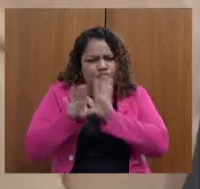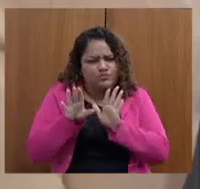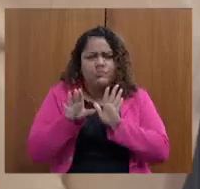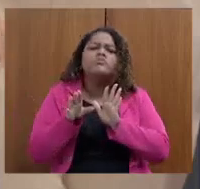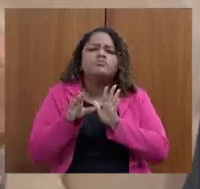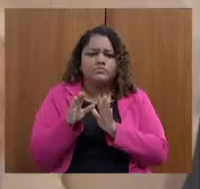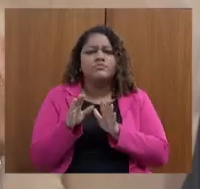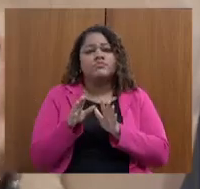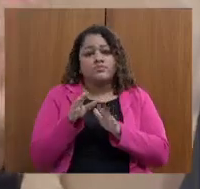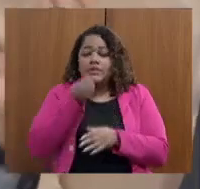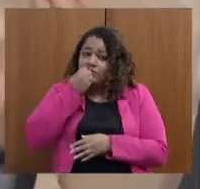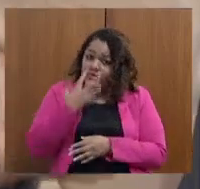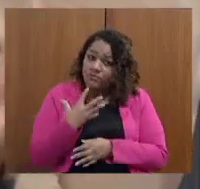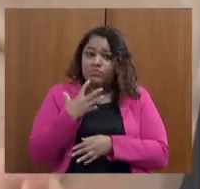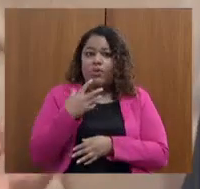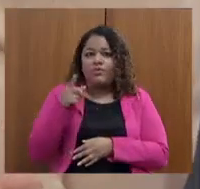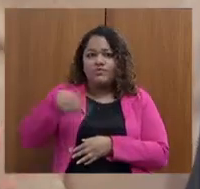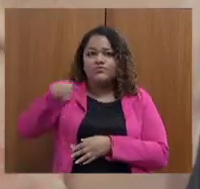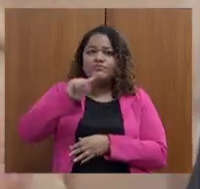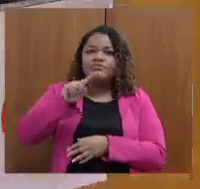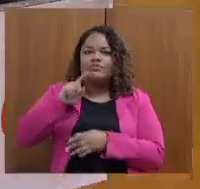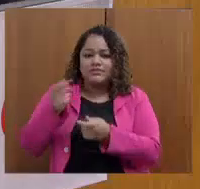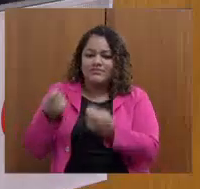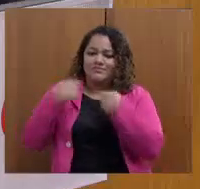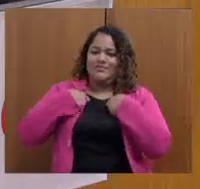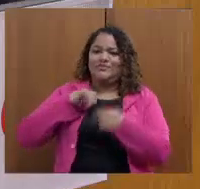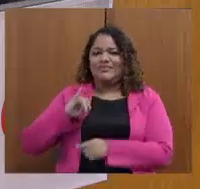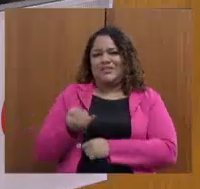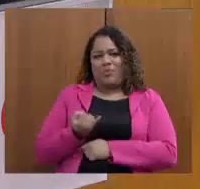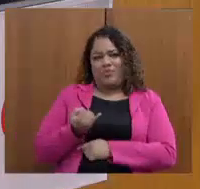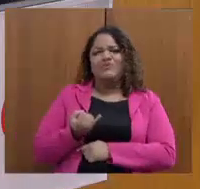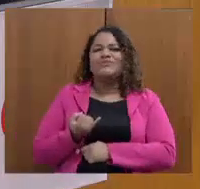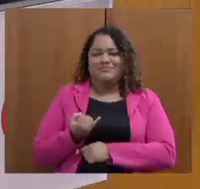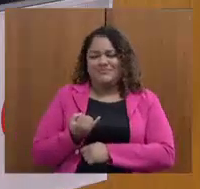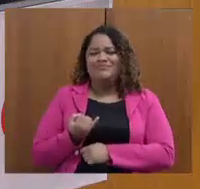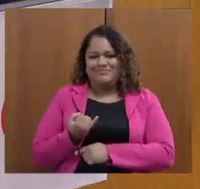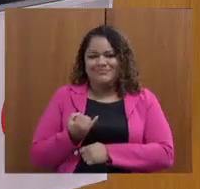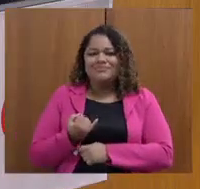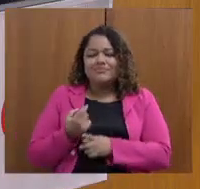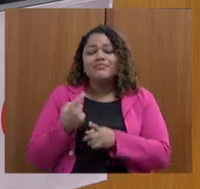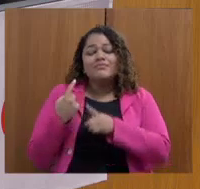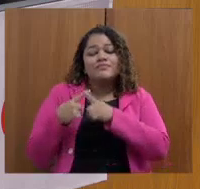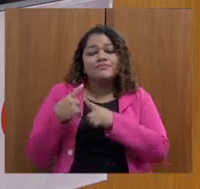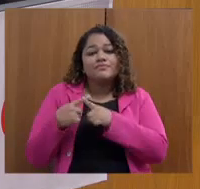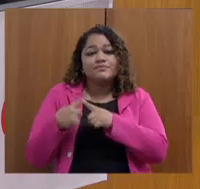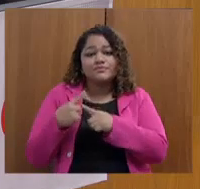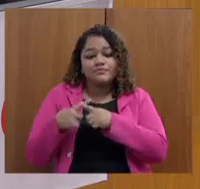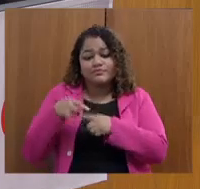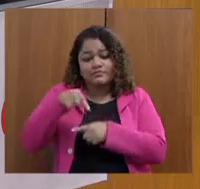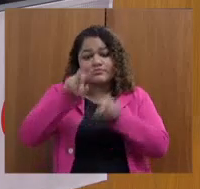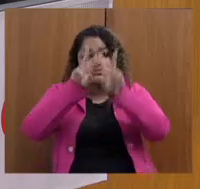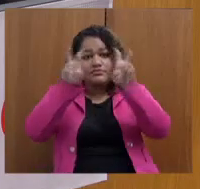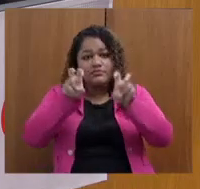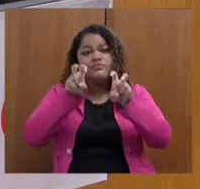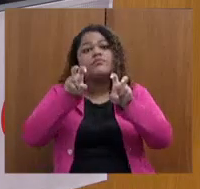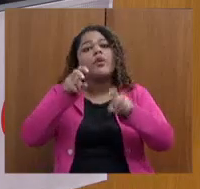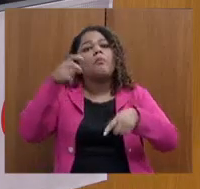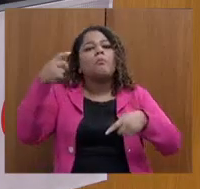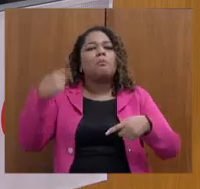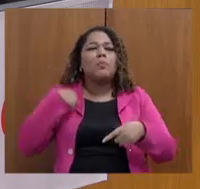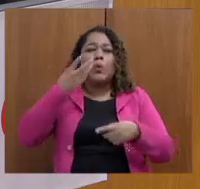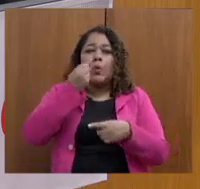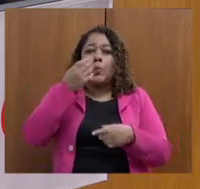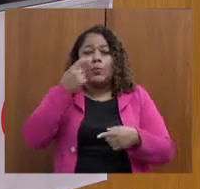que bom gente que vocês vão nos dar essa oportunidade porque é um assunto realmente polêmico